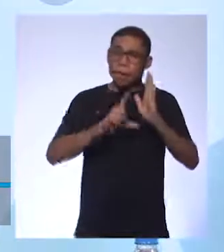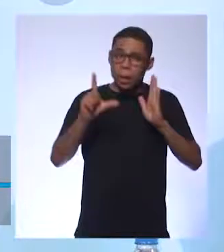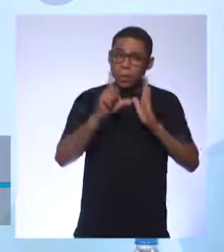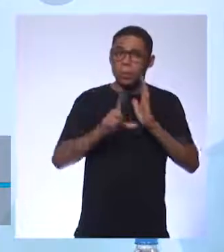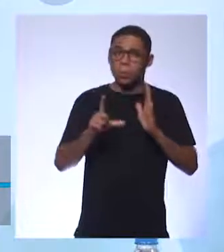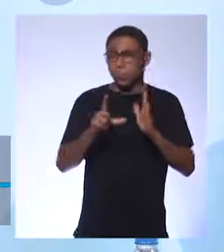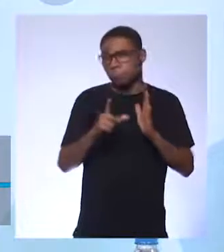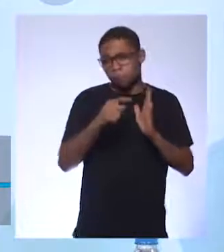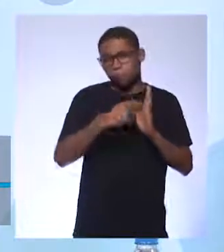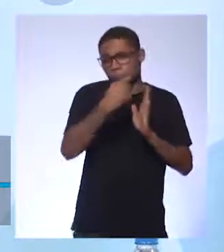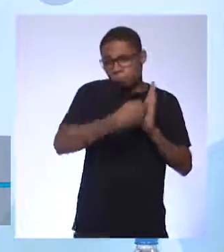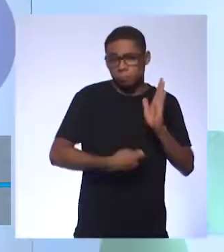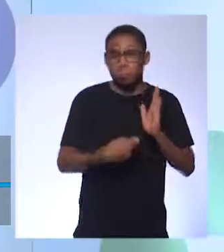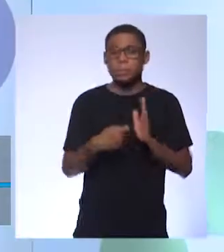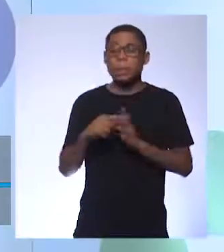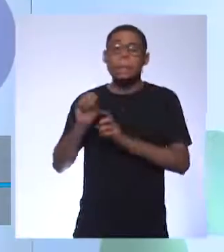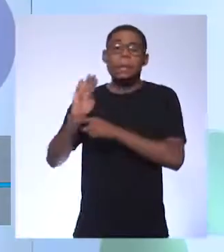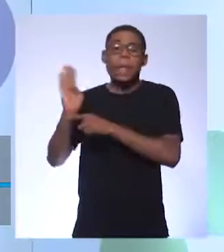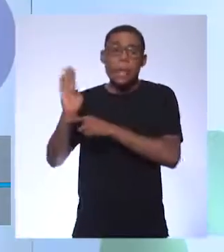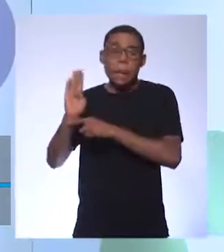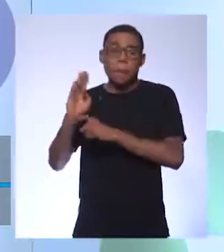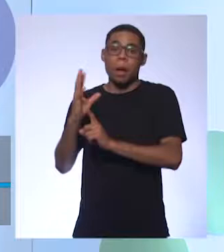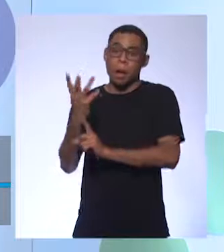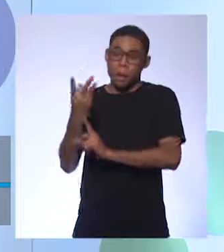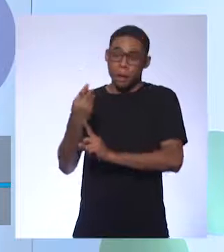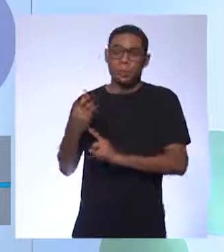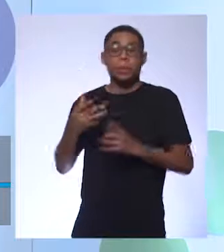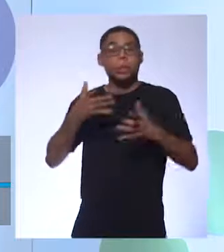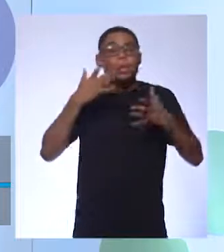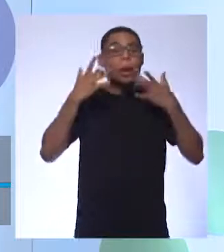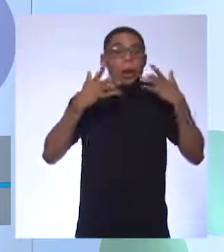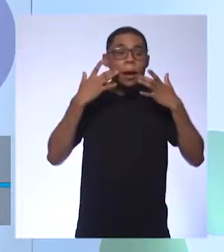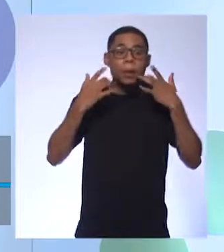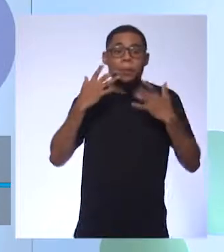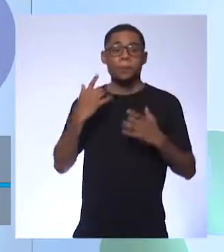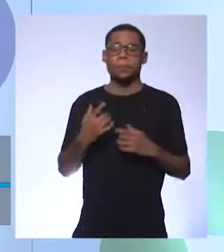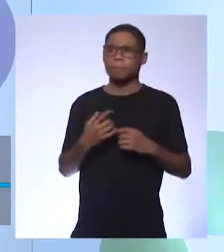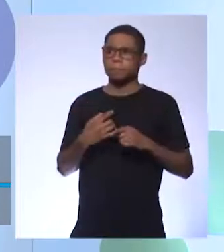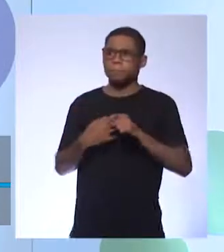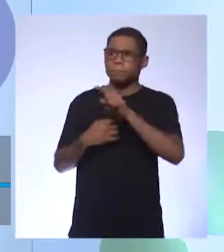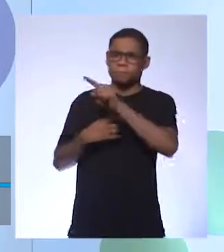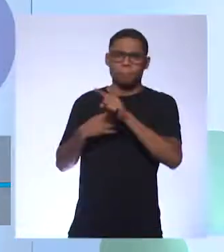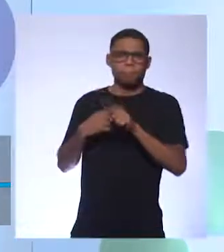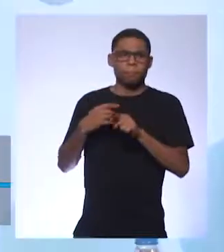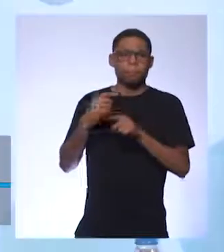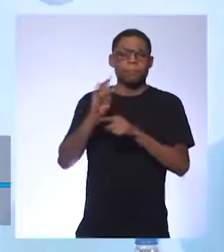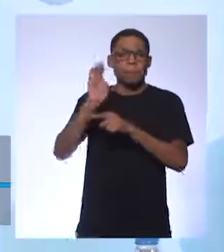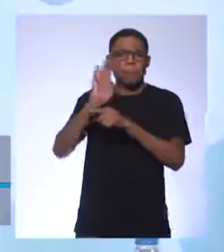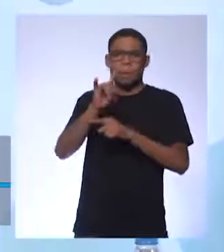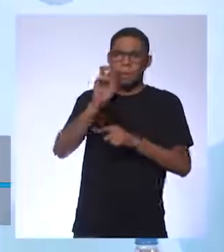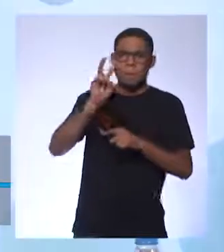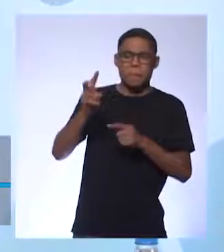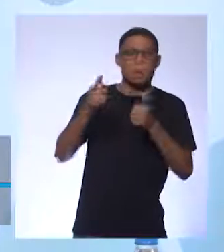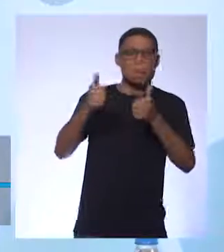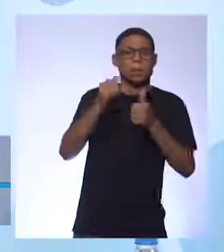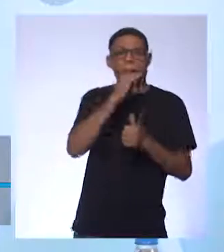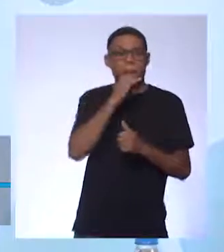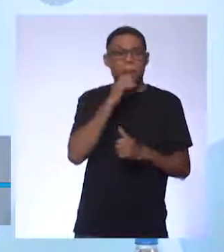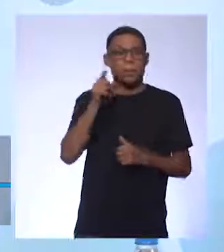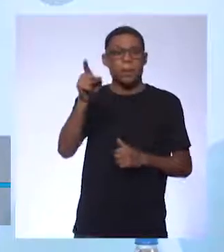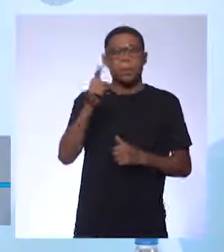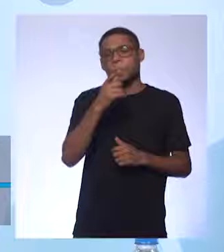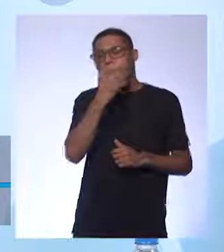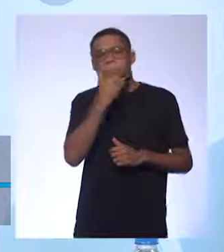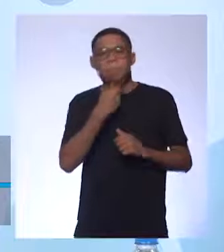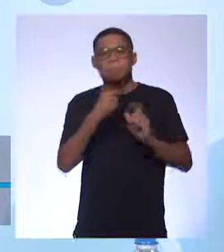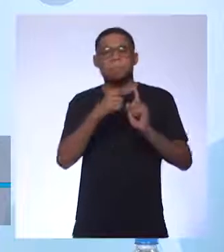deve ter muito. No cinema também, no teatro. No cinema você vê bem, né? Aquele cara que faz só esse estilo, tipo Spielberg,